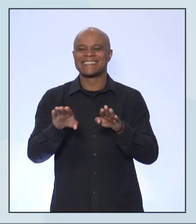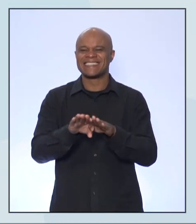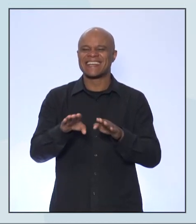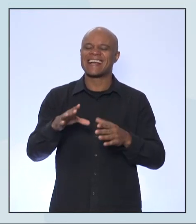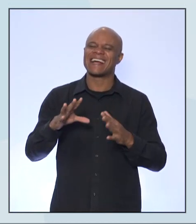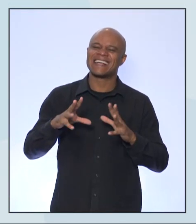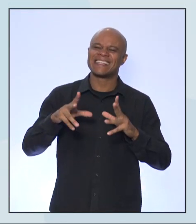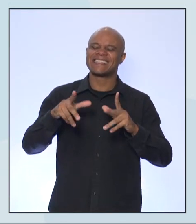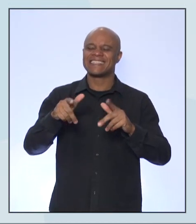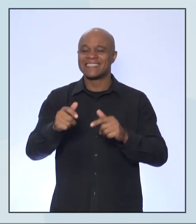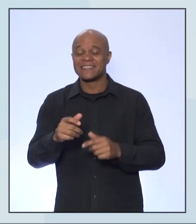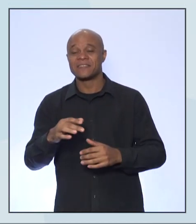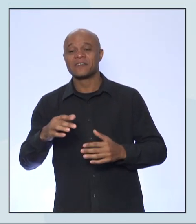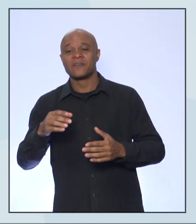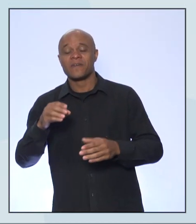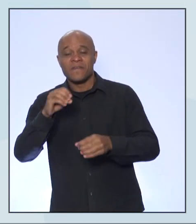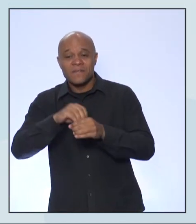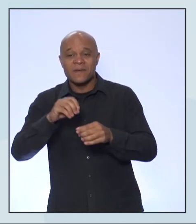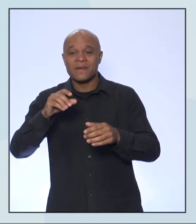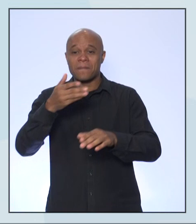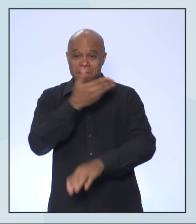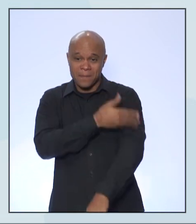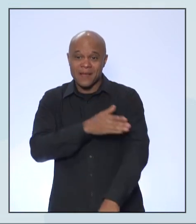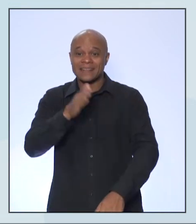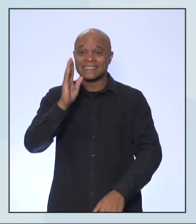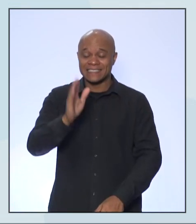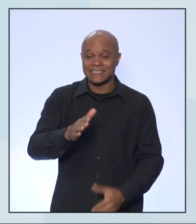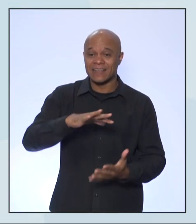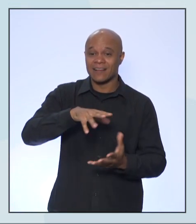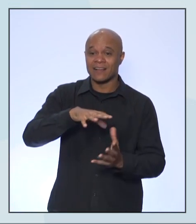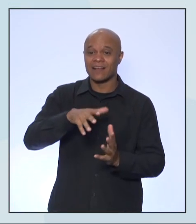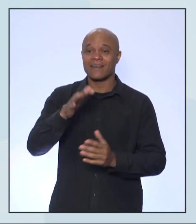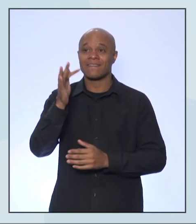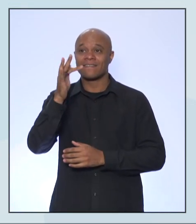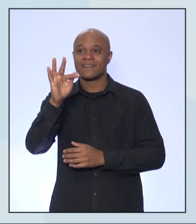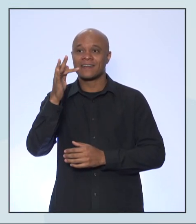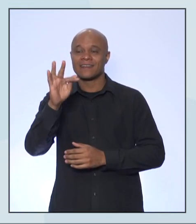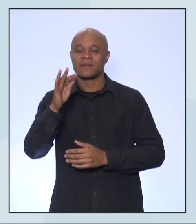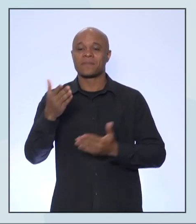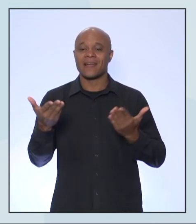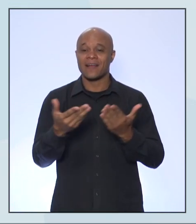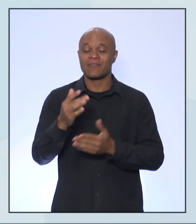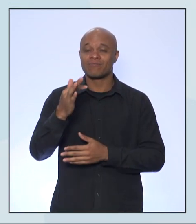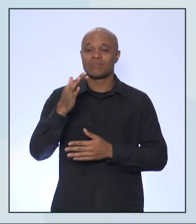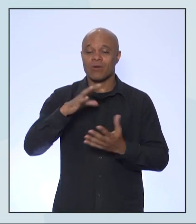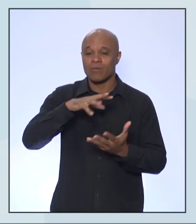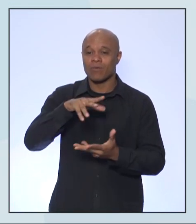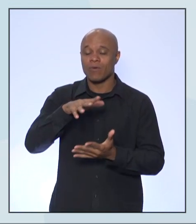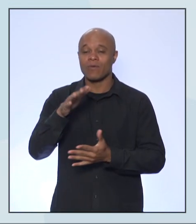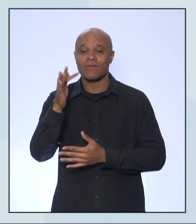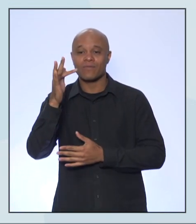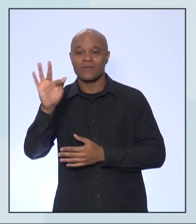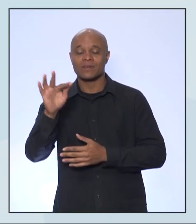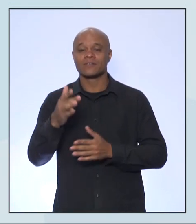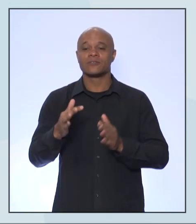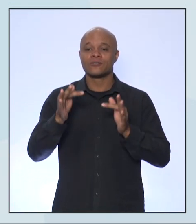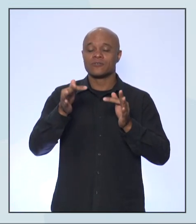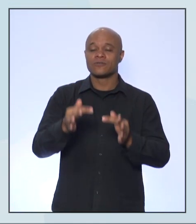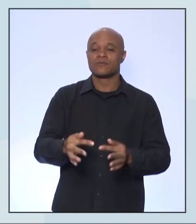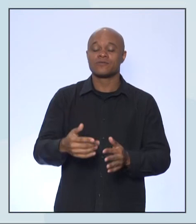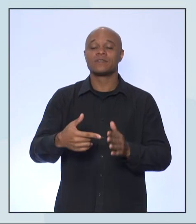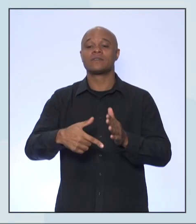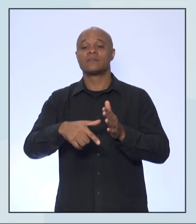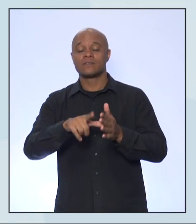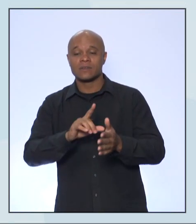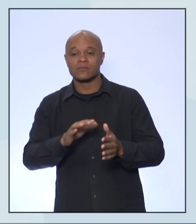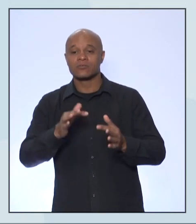realmente colocadas em práticas na Revolução Francesa. A Revolução Francesa ela traz o fim do antigo regime,